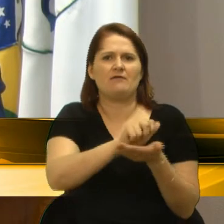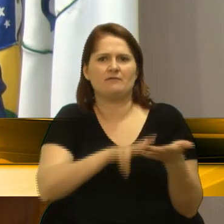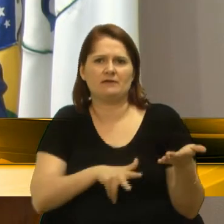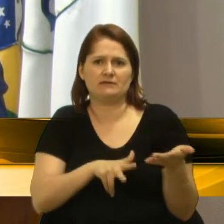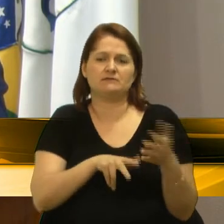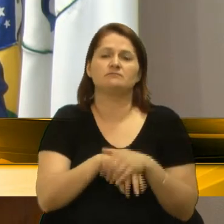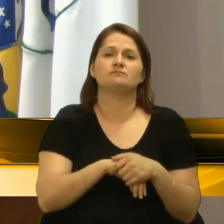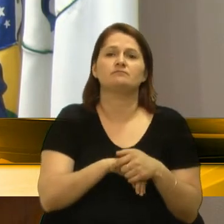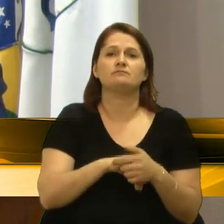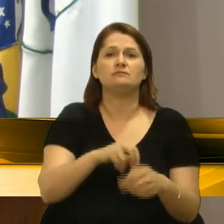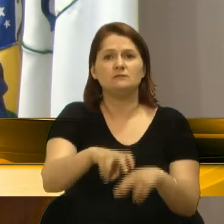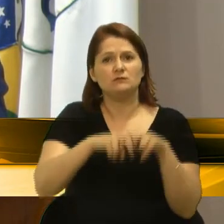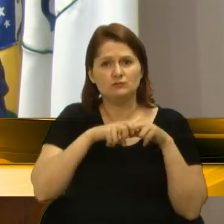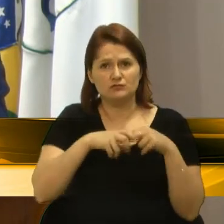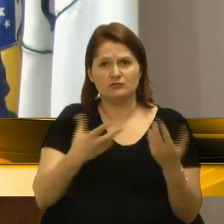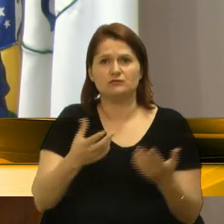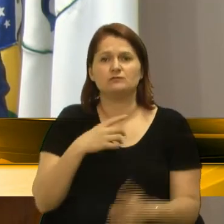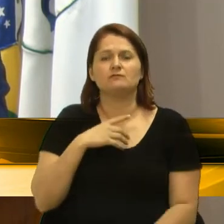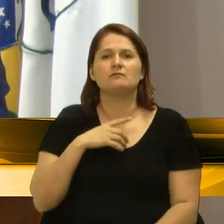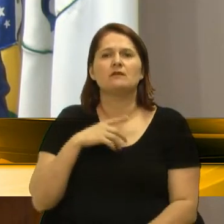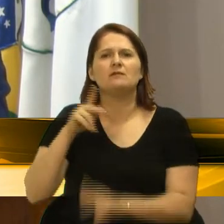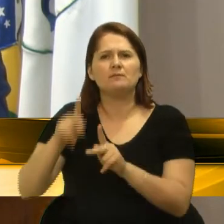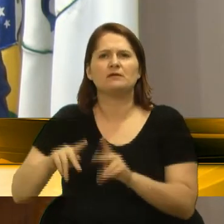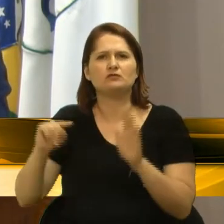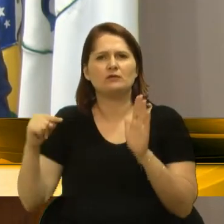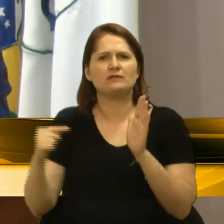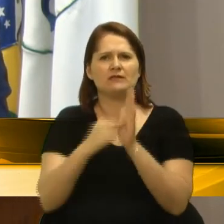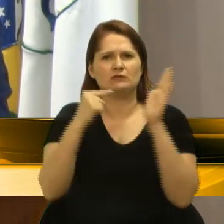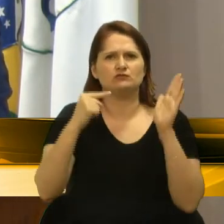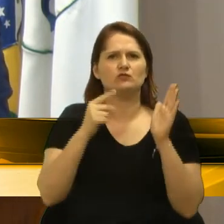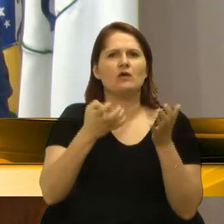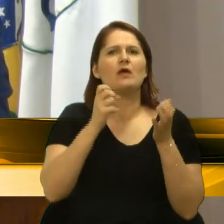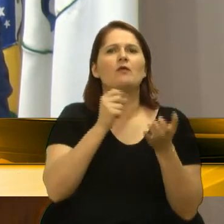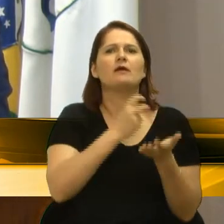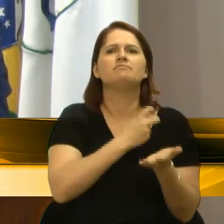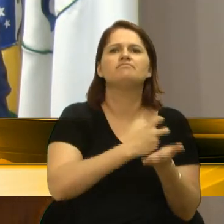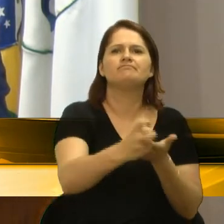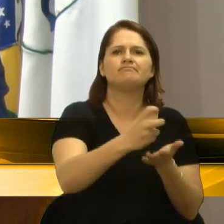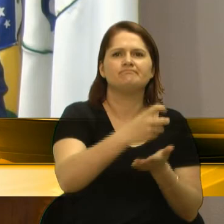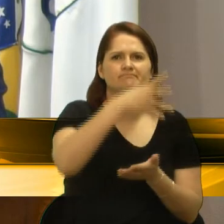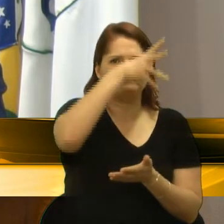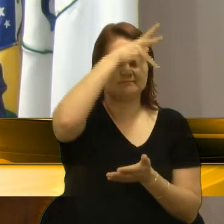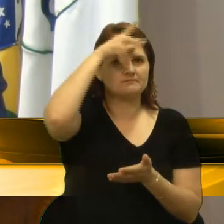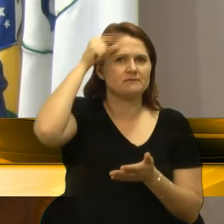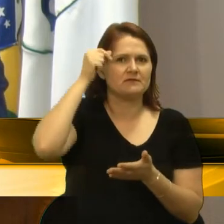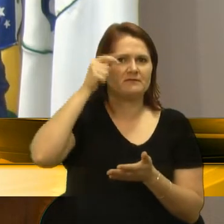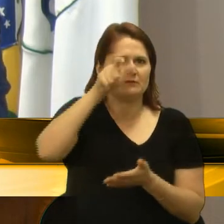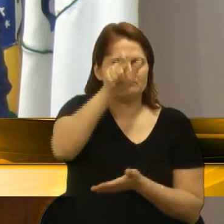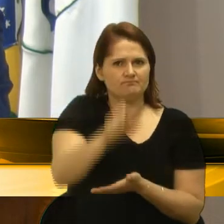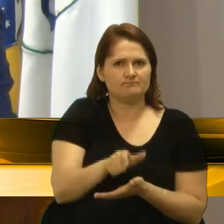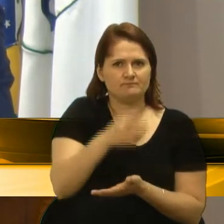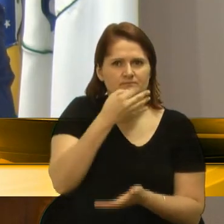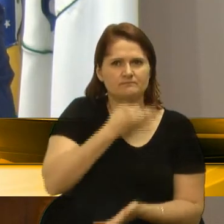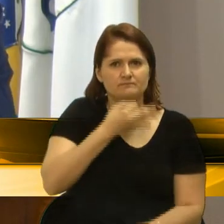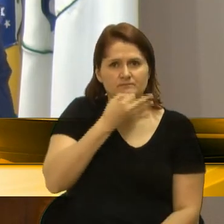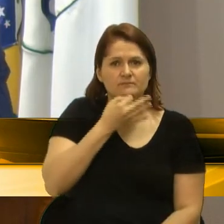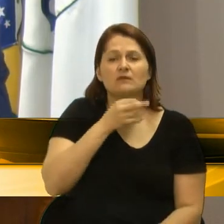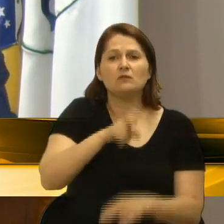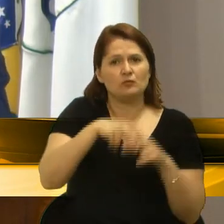qual o denunciante quer a cassação do mandato do prefeito e após buscam-se os fatos. Como se iniciou esse